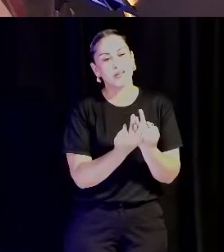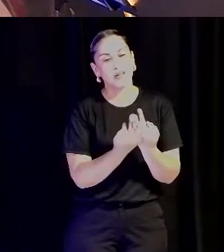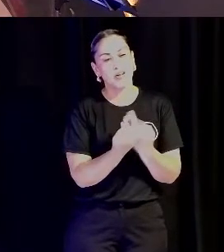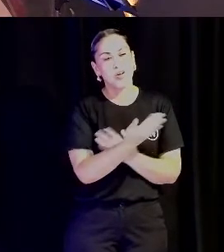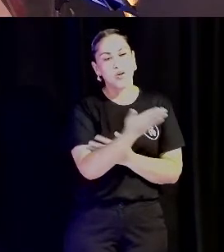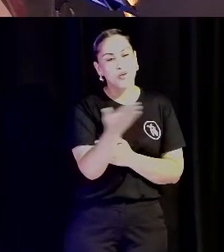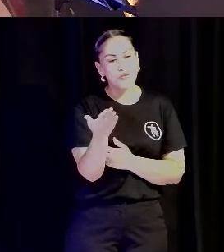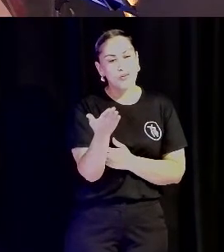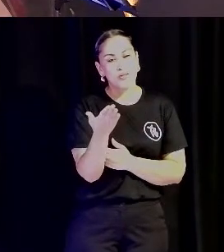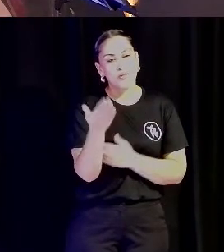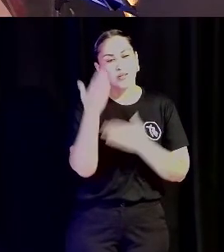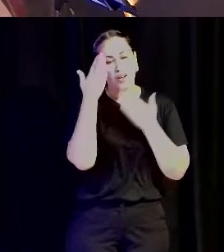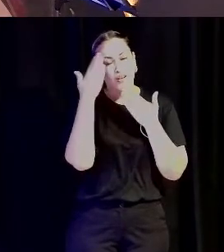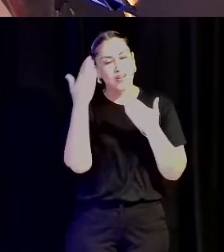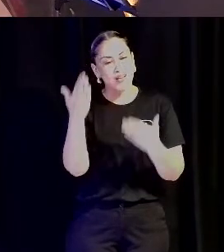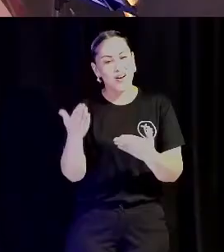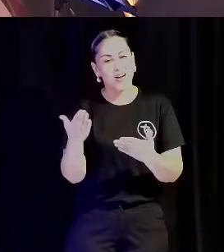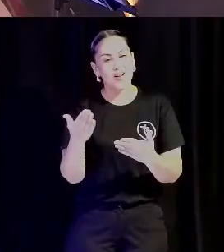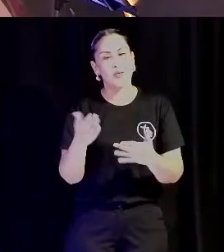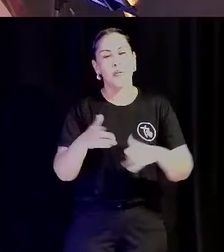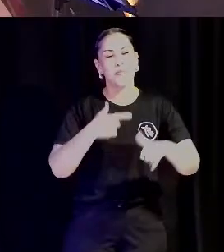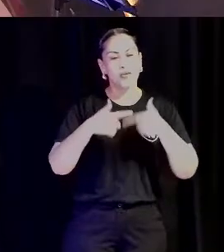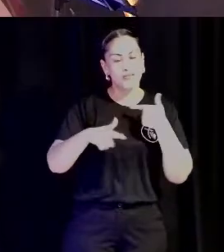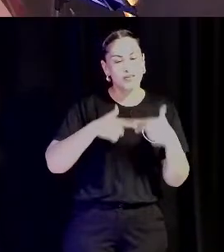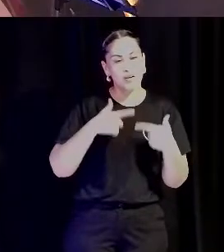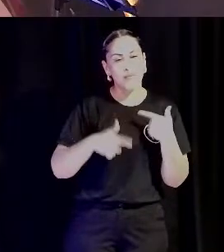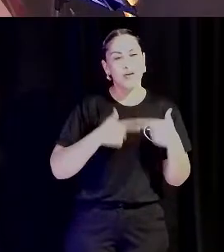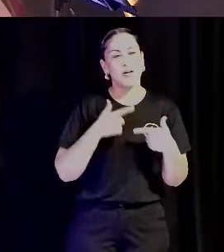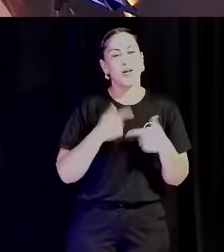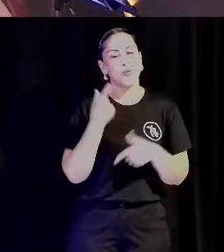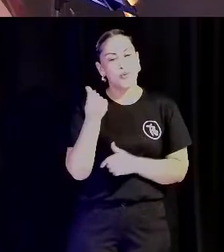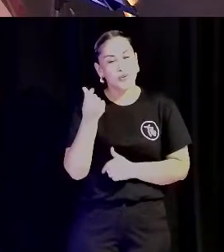Você é grato pelos seus proventos?